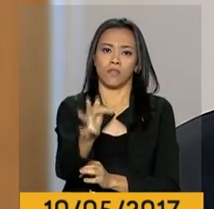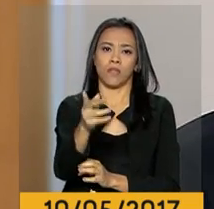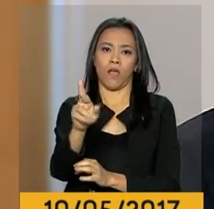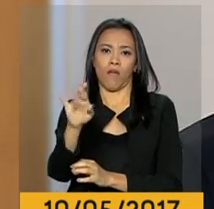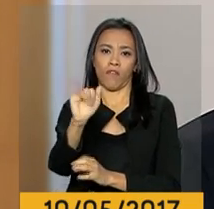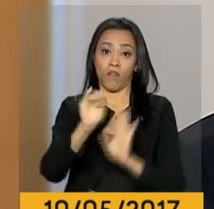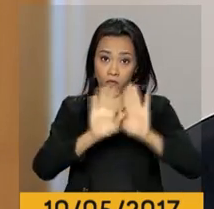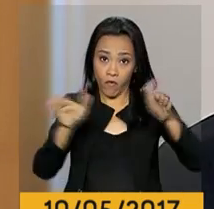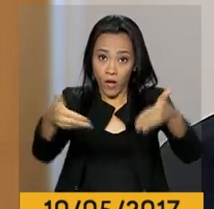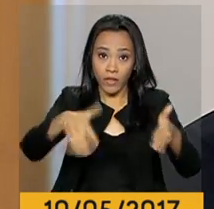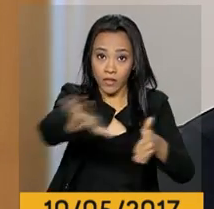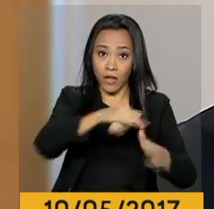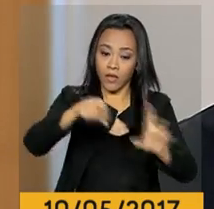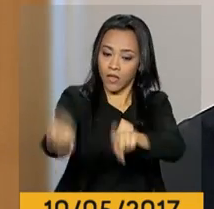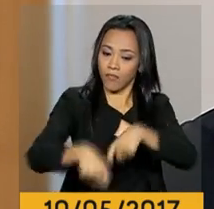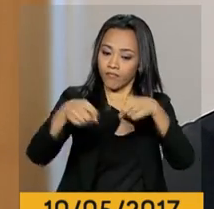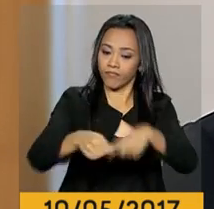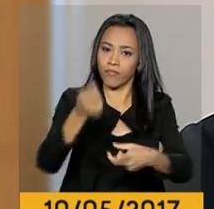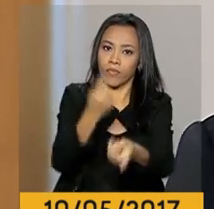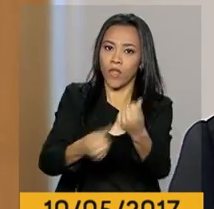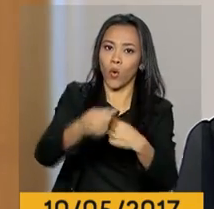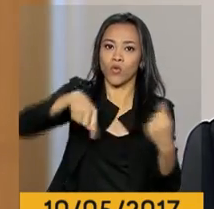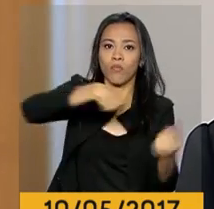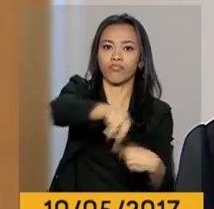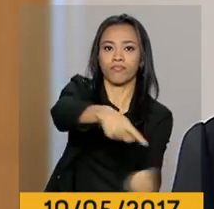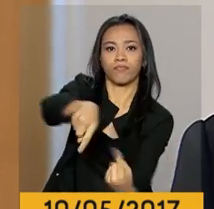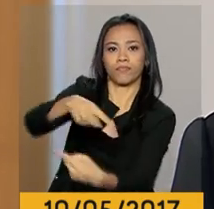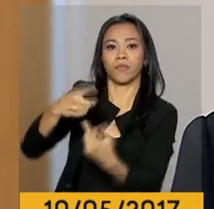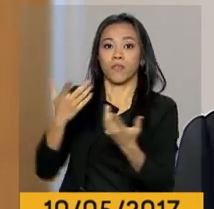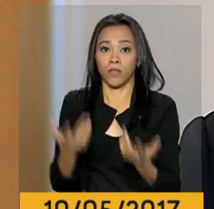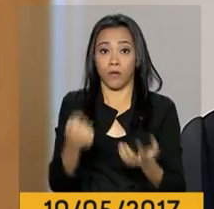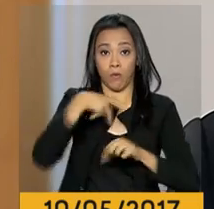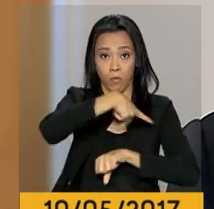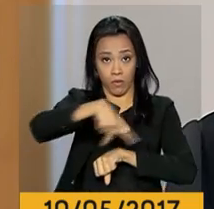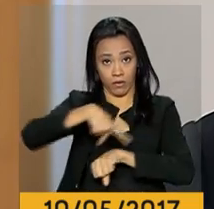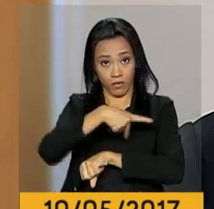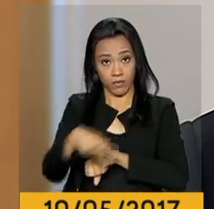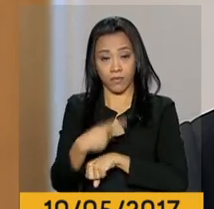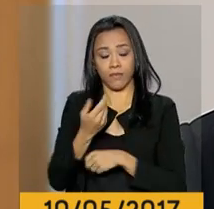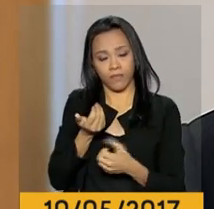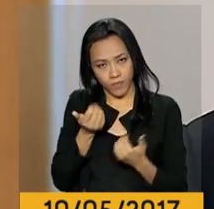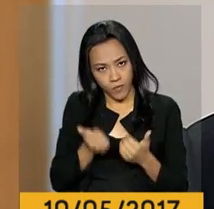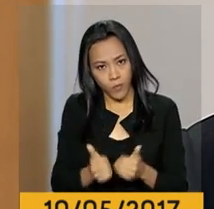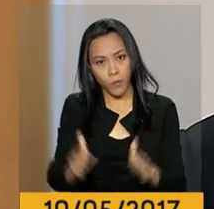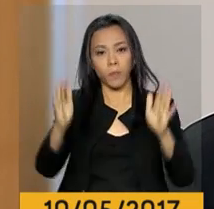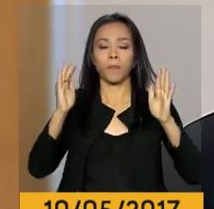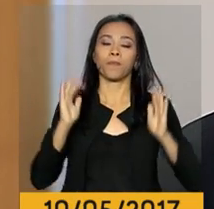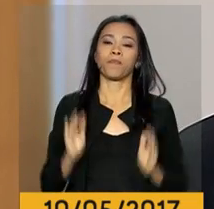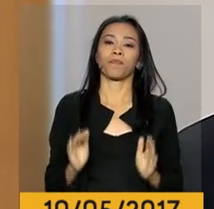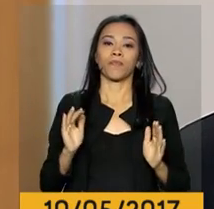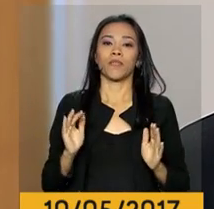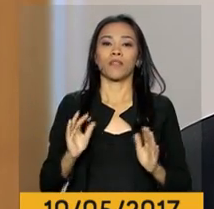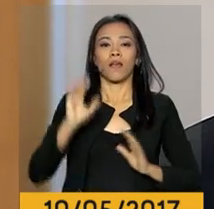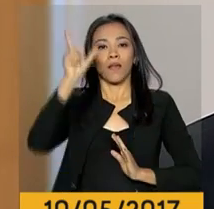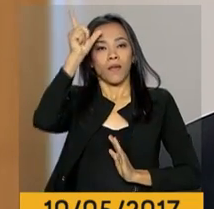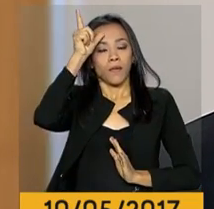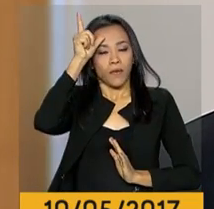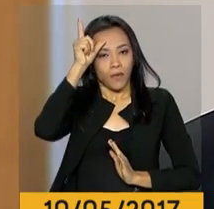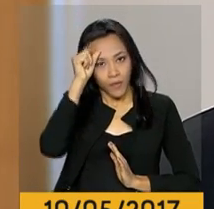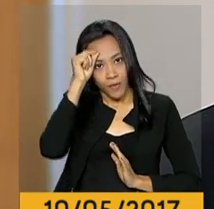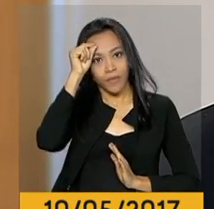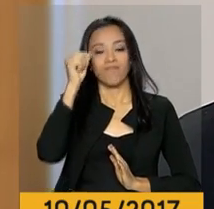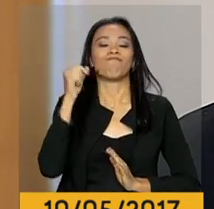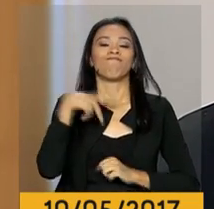agronegócio ou seja o país eh começa digamos assim a respirar não é portanto não